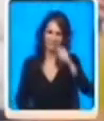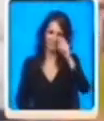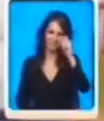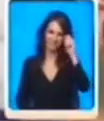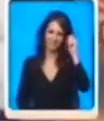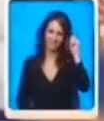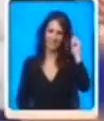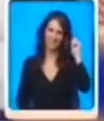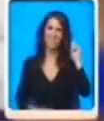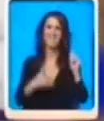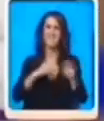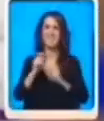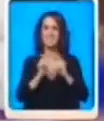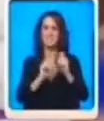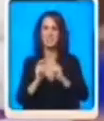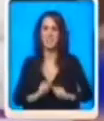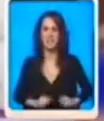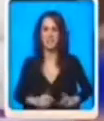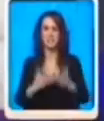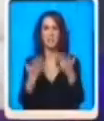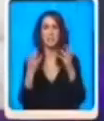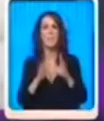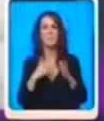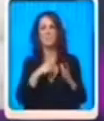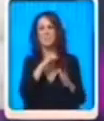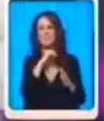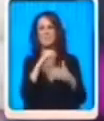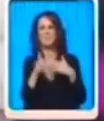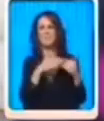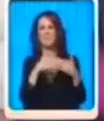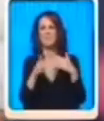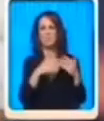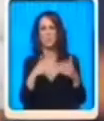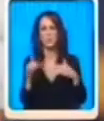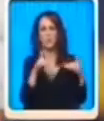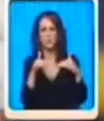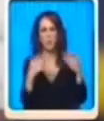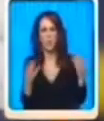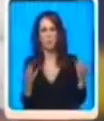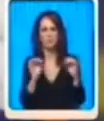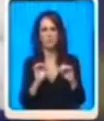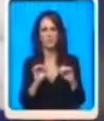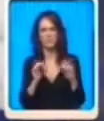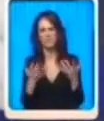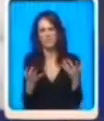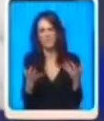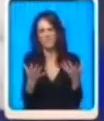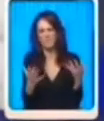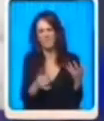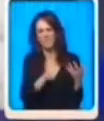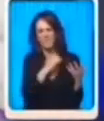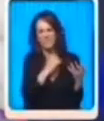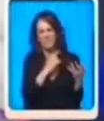Pinto da Costa. Eu quero entrevistá-lo na série Controversos. Não, nunca liguei muito ao futebol. Não é não gostar, não gostar é ter uma reação. Não ligo. Não ligo.